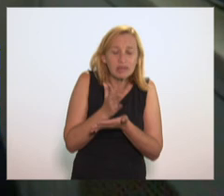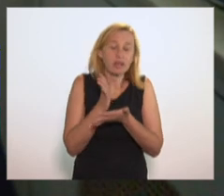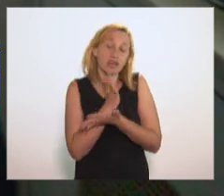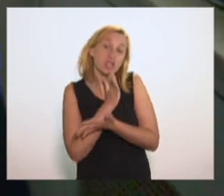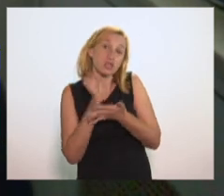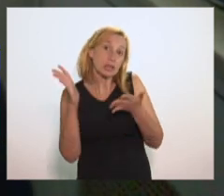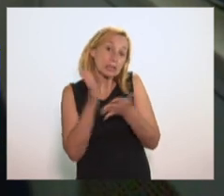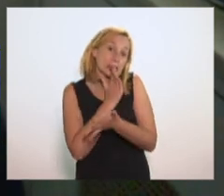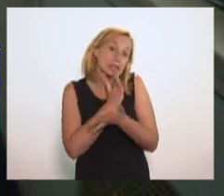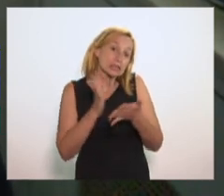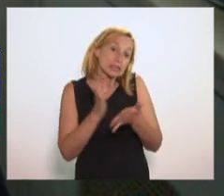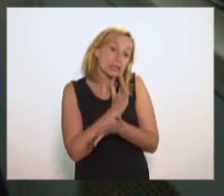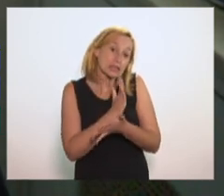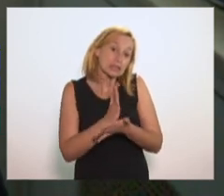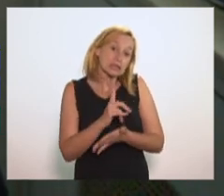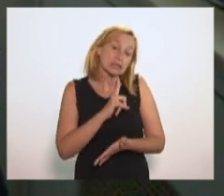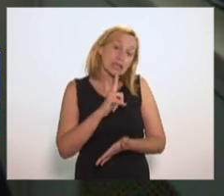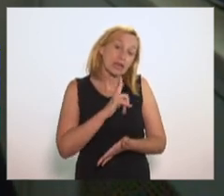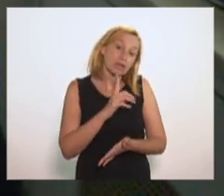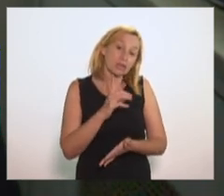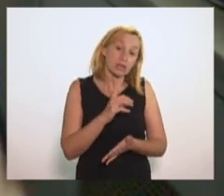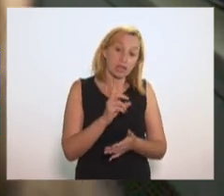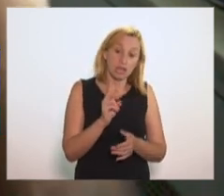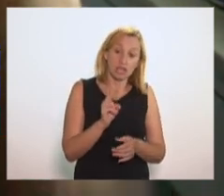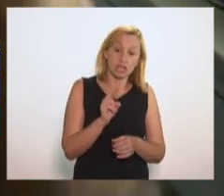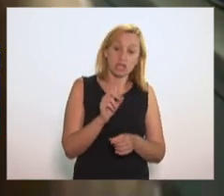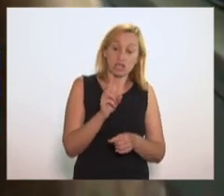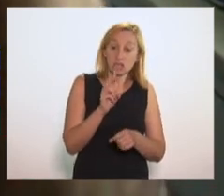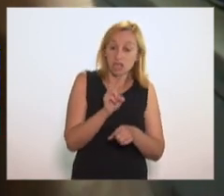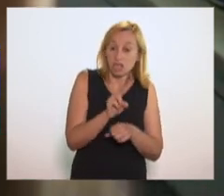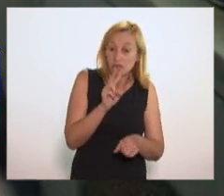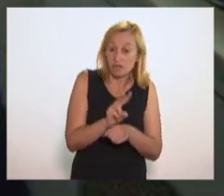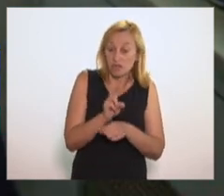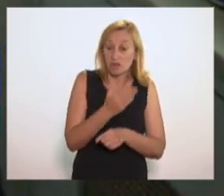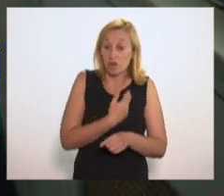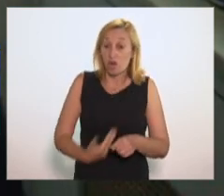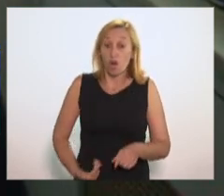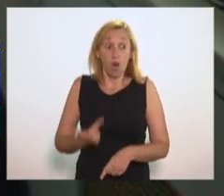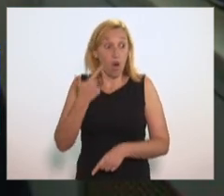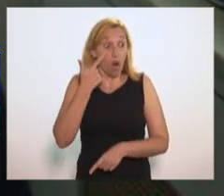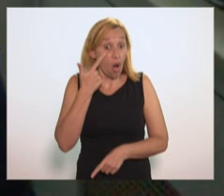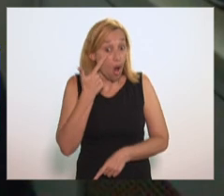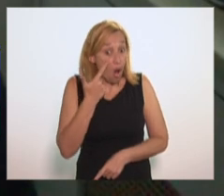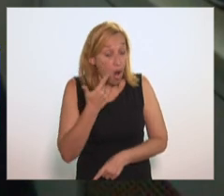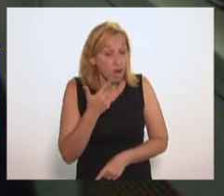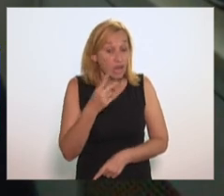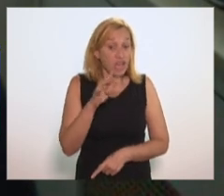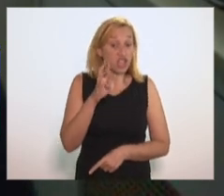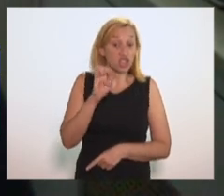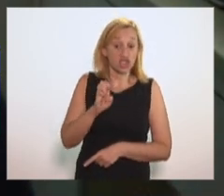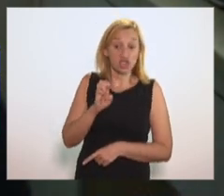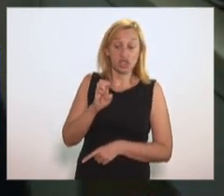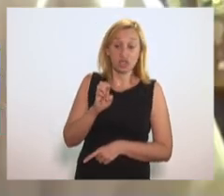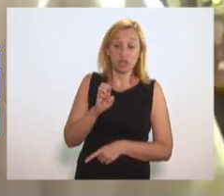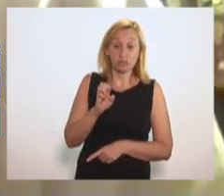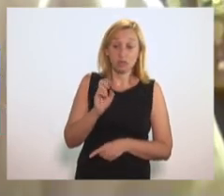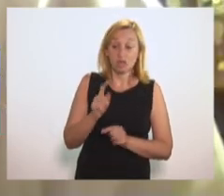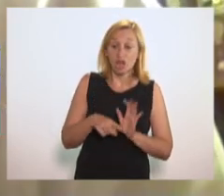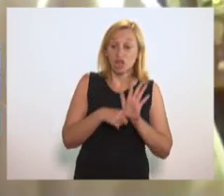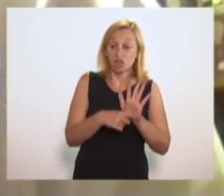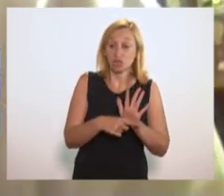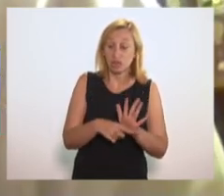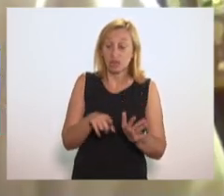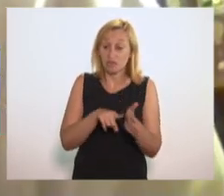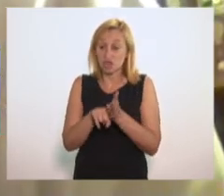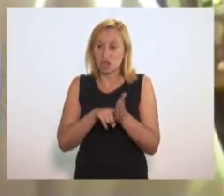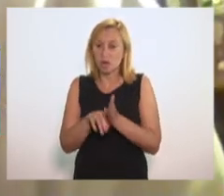vem os defensores do governo e dizem assim olha o regime de recuperação fiscal vossa excelência não concede